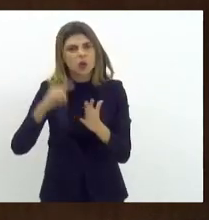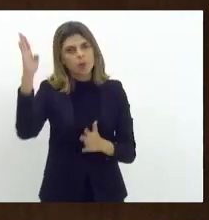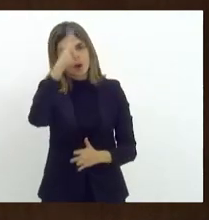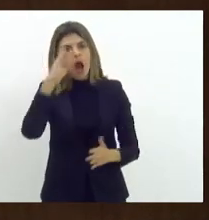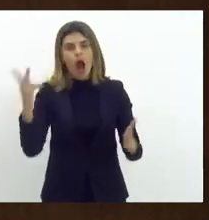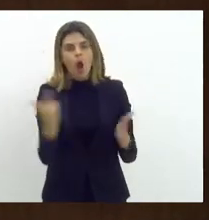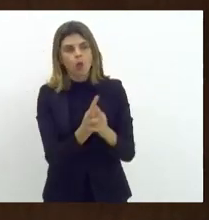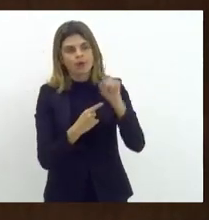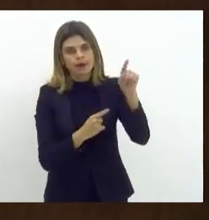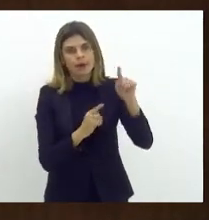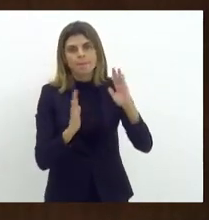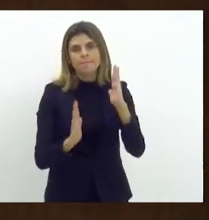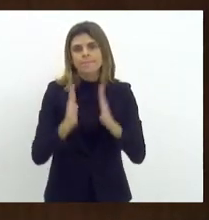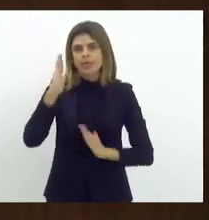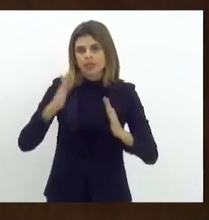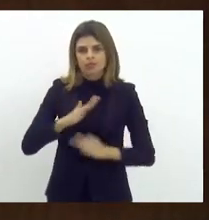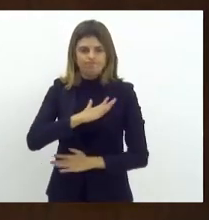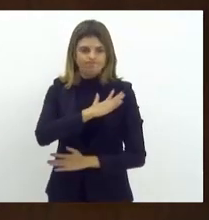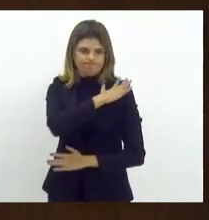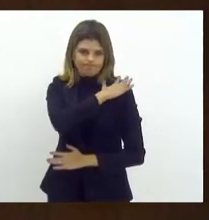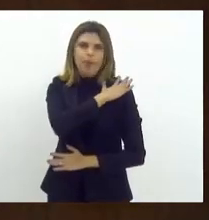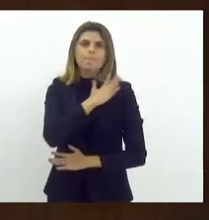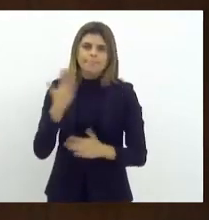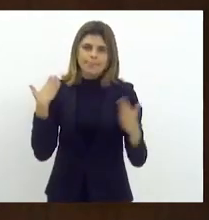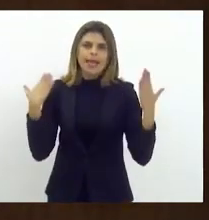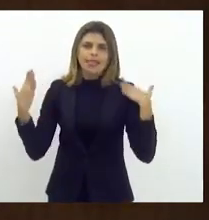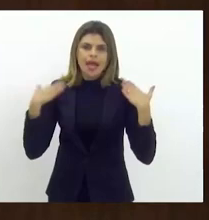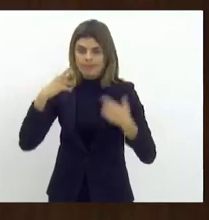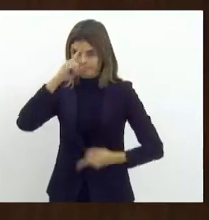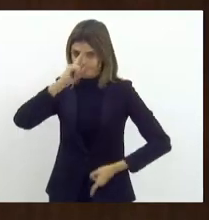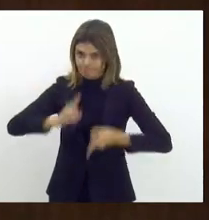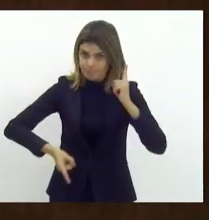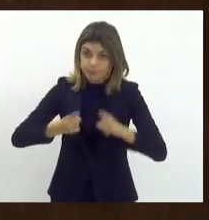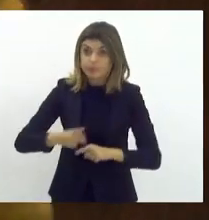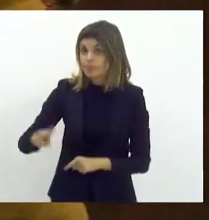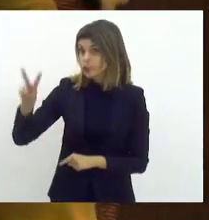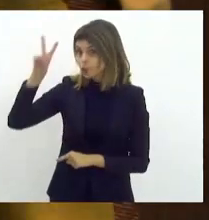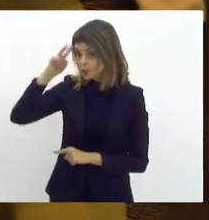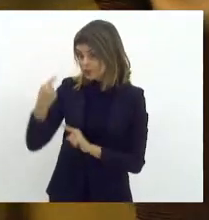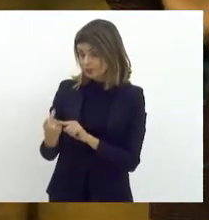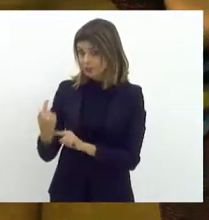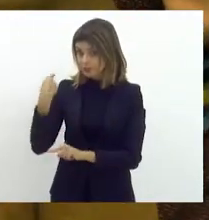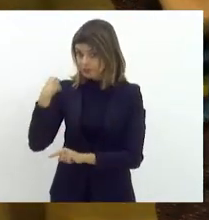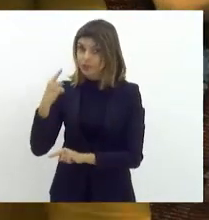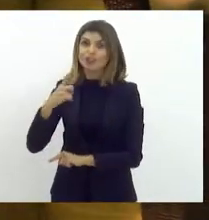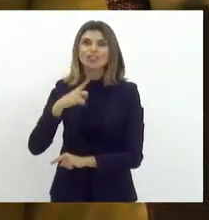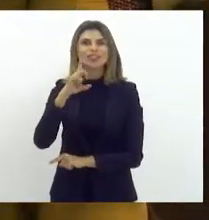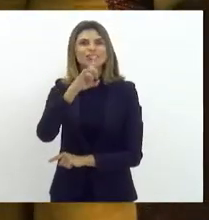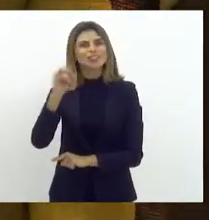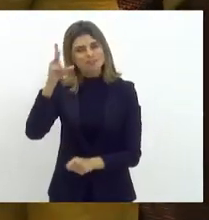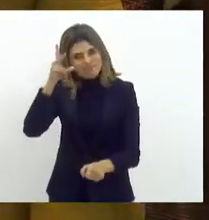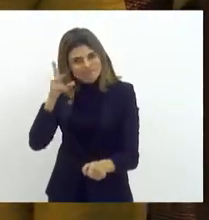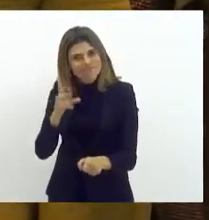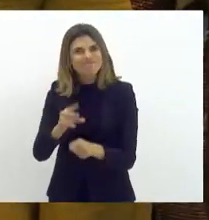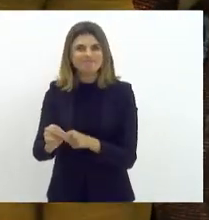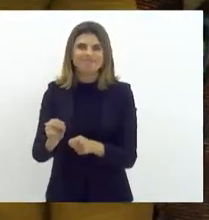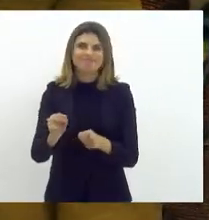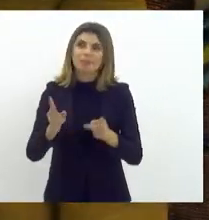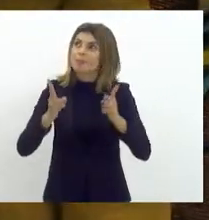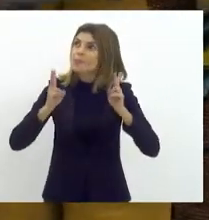durante a ditadura militar nessa semana na segunda-feira quando a gente tinha um dia de combate Justamente